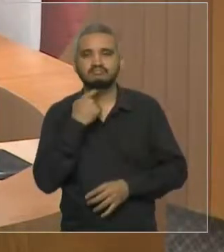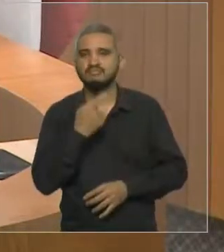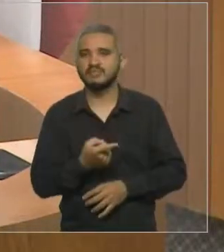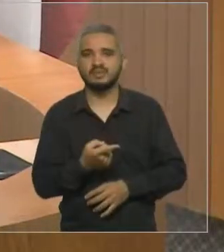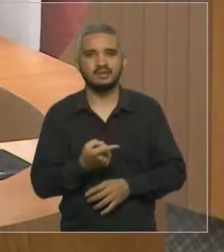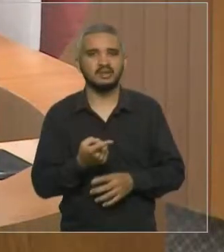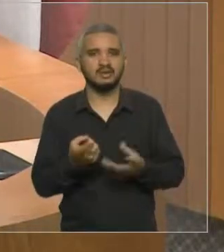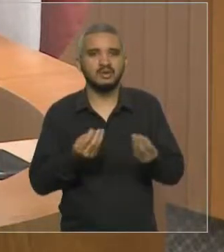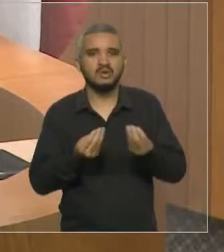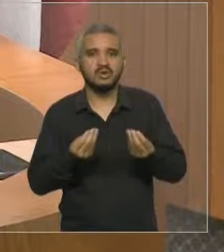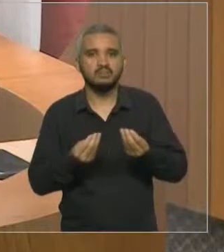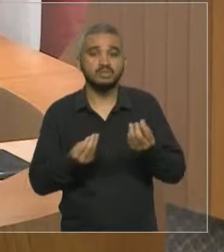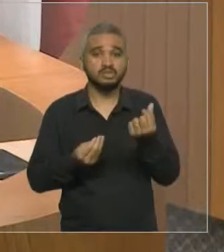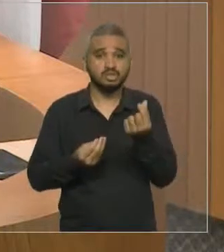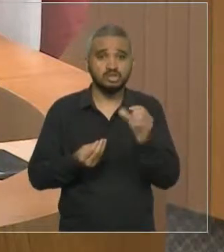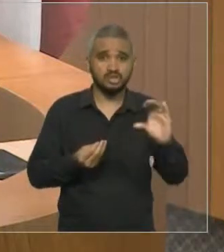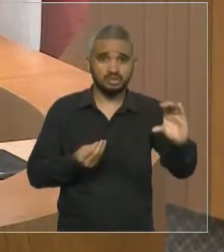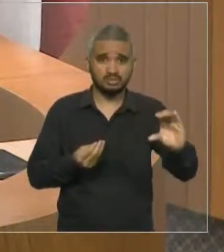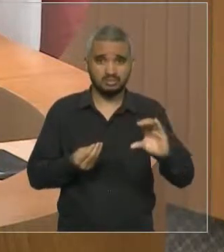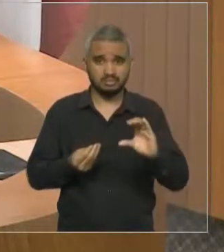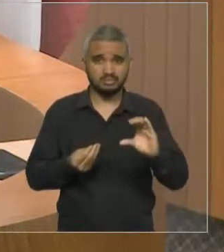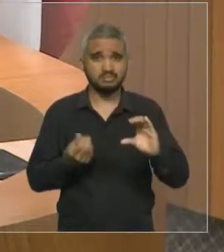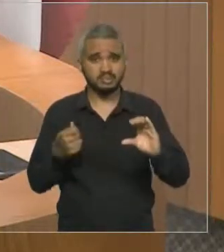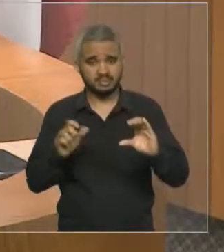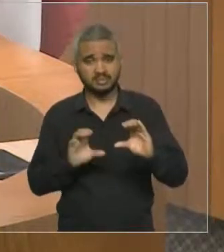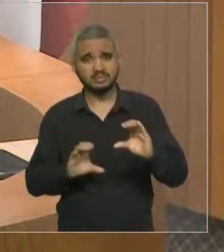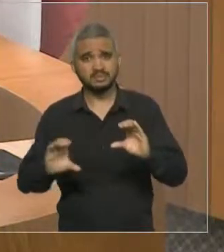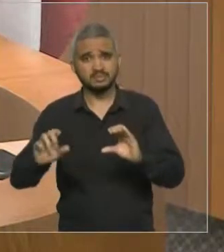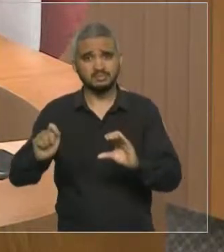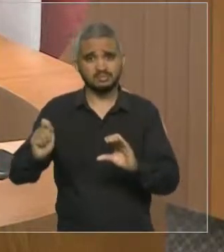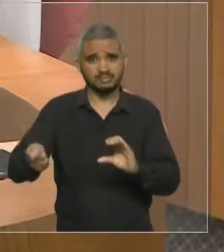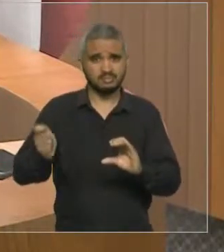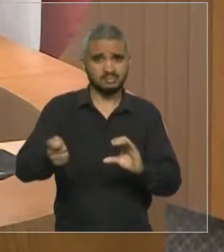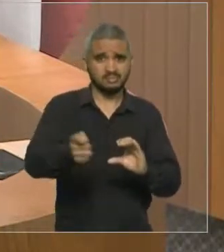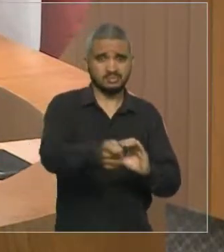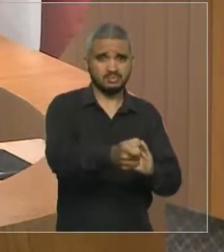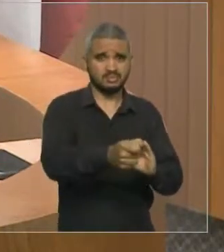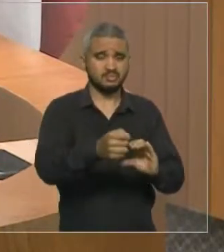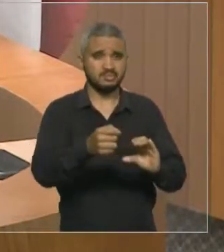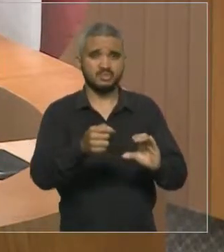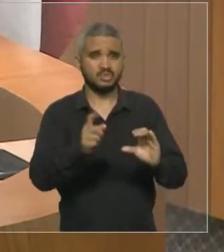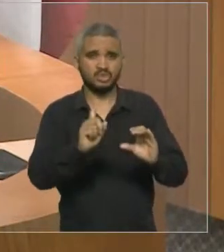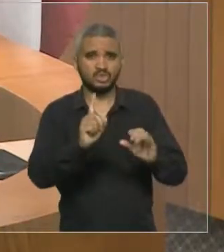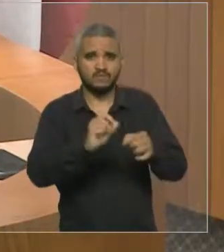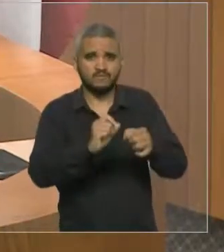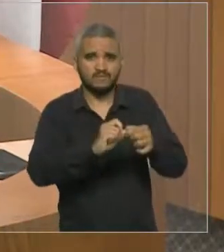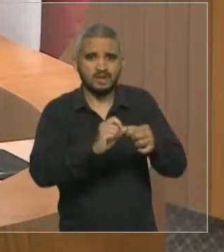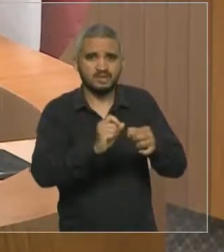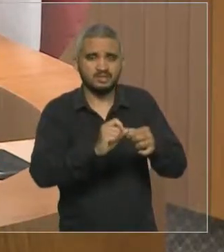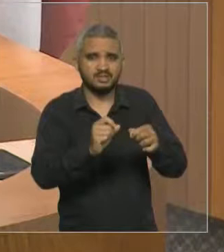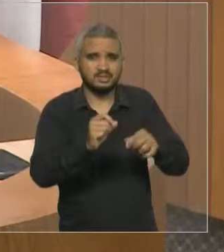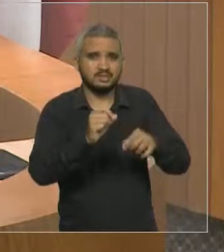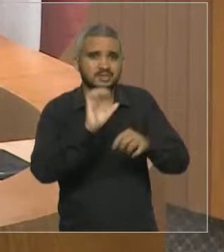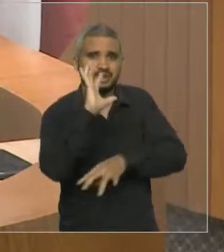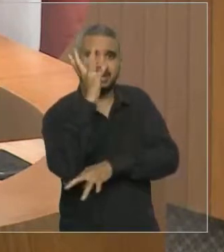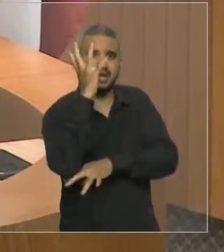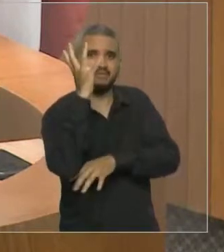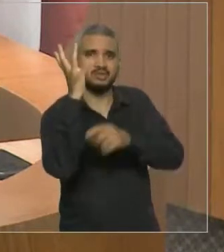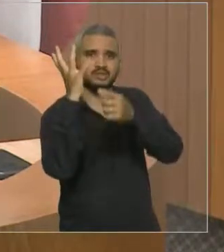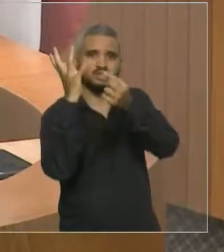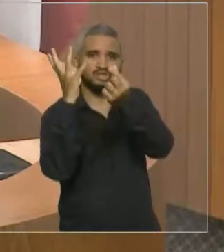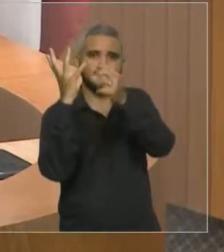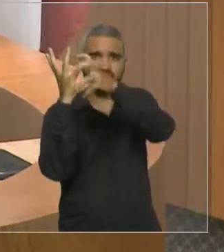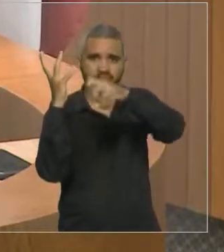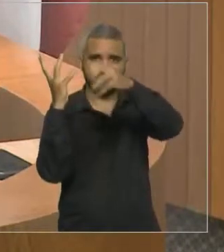que sai tem que entrar por alguma porta ele não é criado a ideia de uma máquina especial de alguma árvore é abençoada dentro